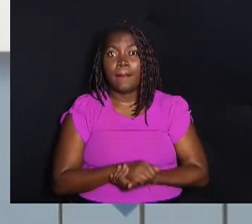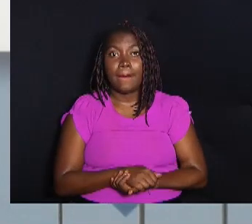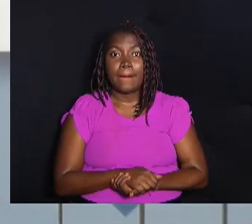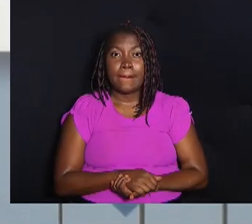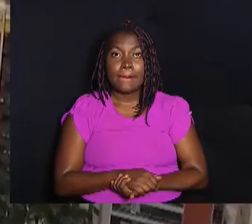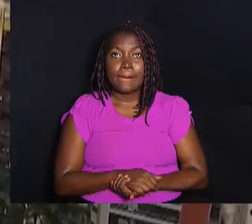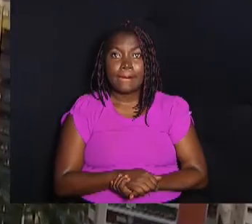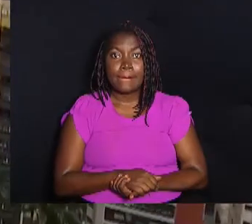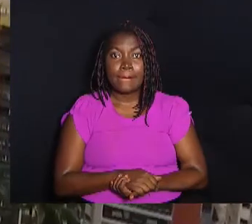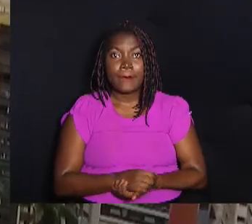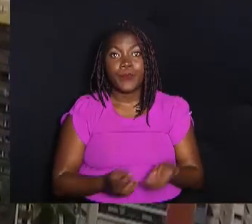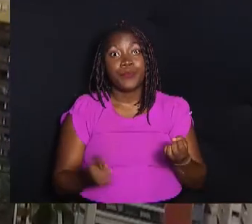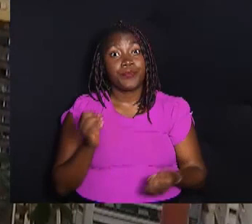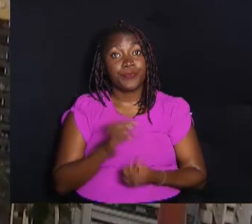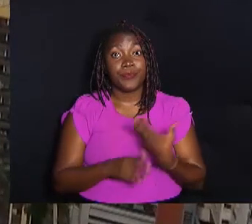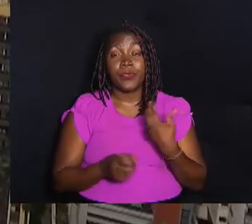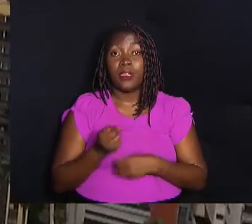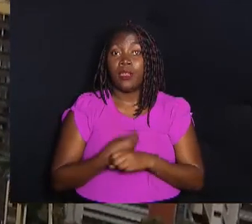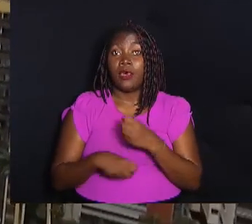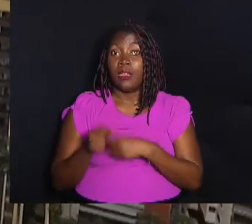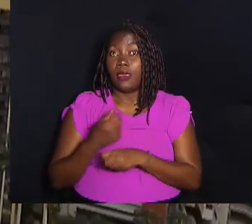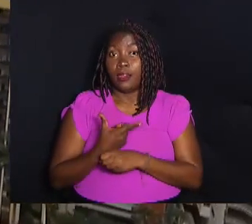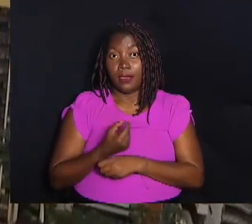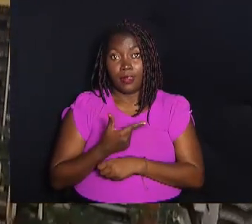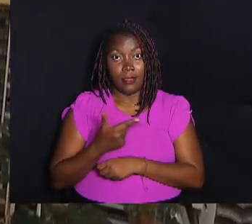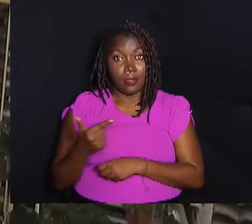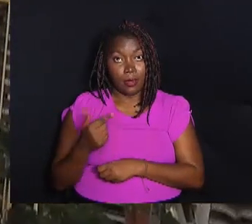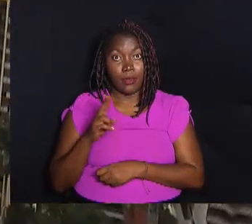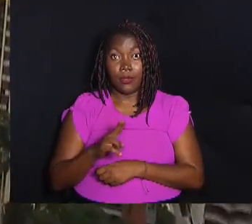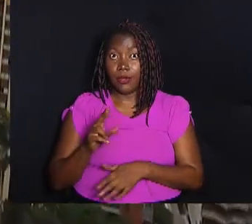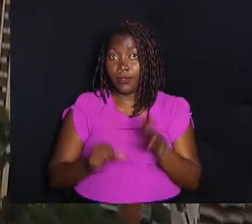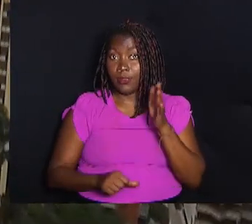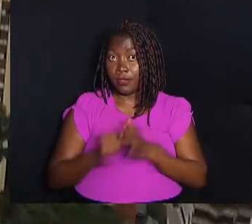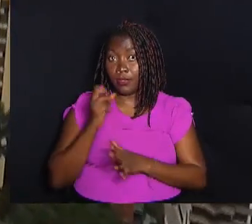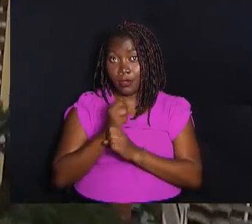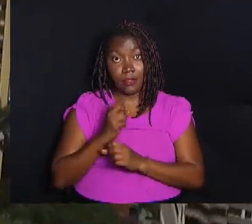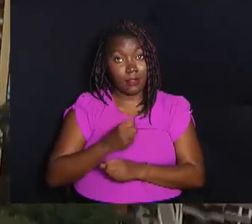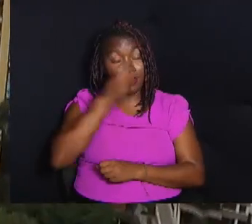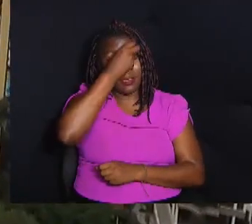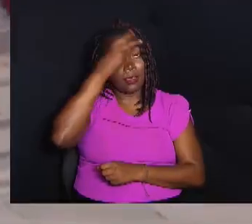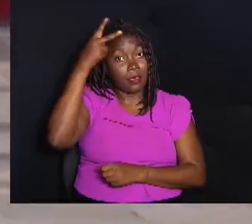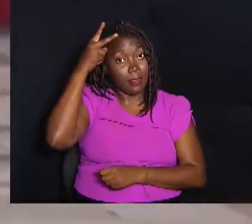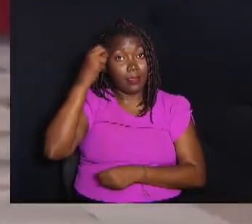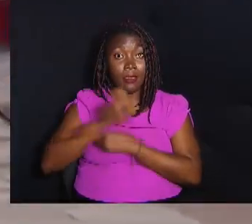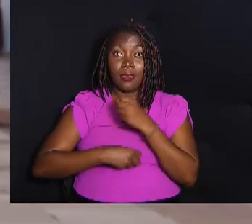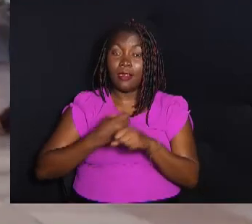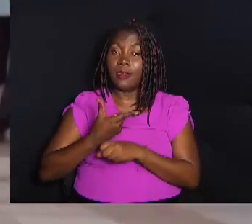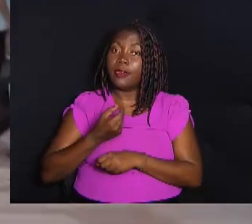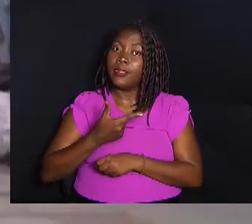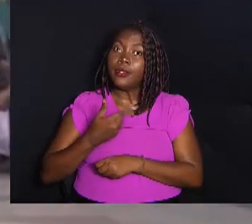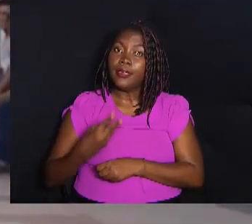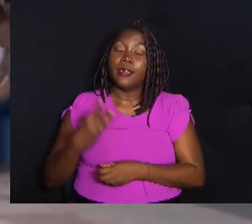Legislativa criadas em 2022 pela primeira vez no orçamento Municipal de 2023 as emendas